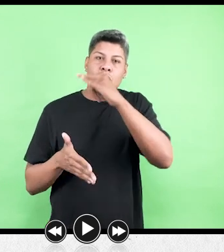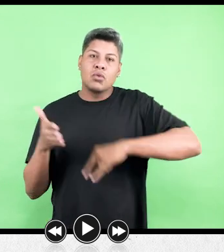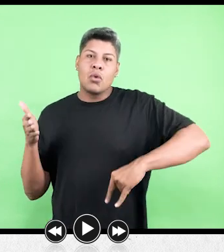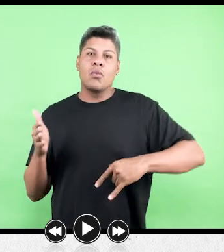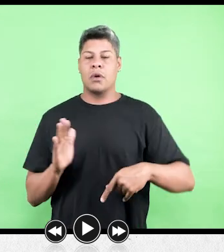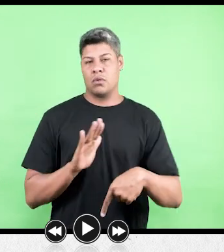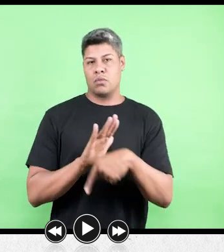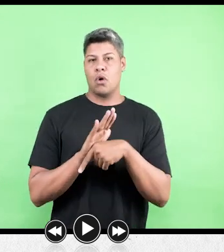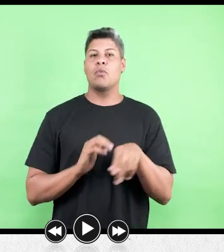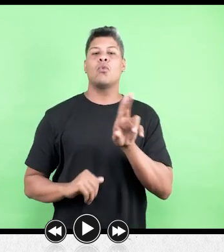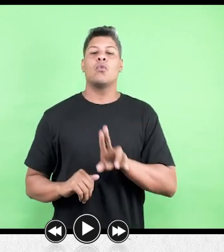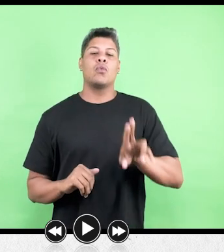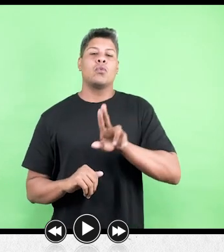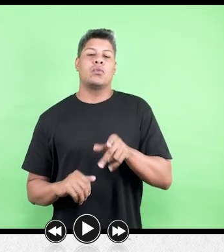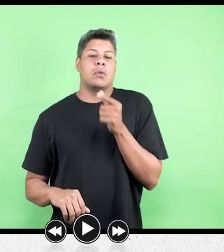outorga de uso de água.